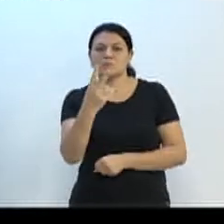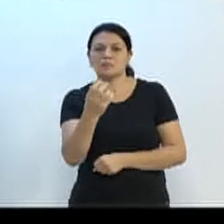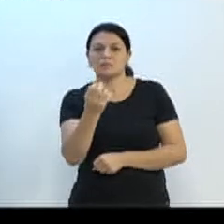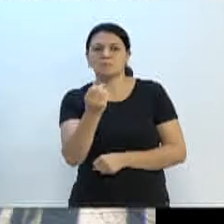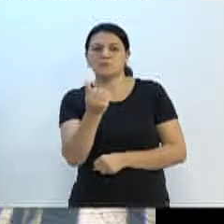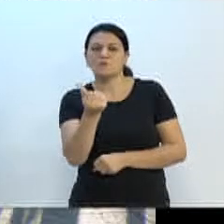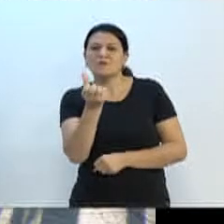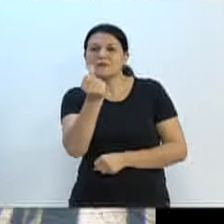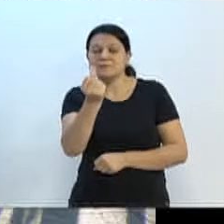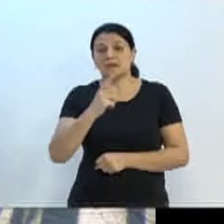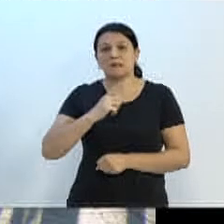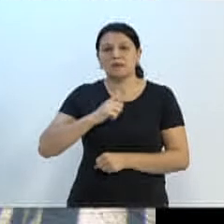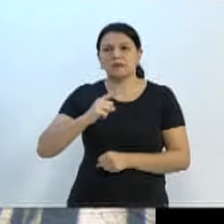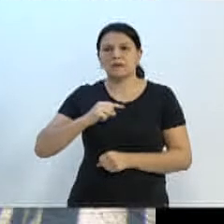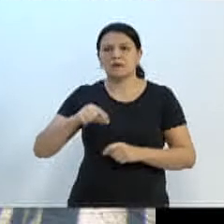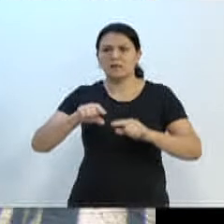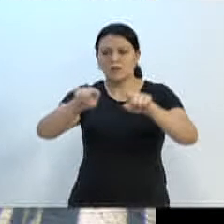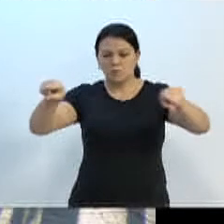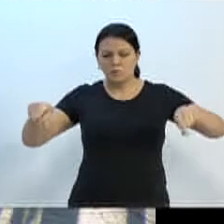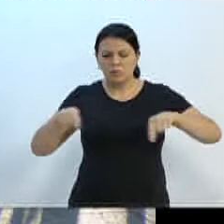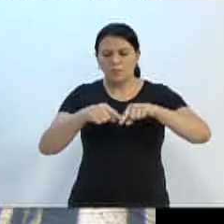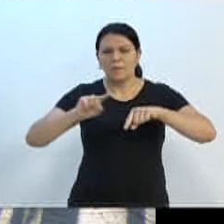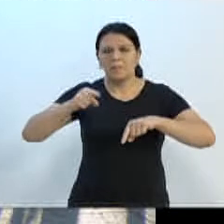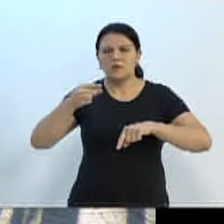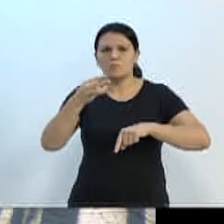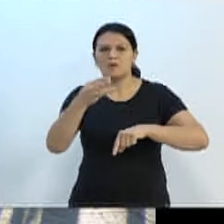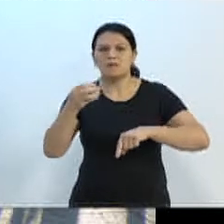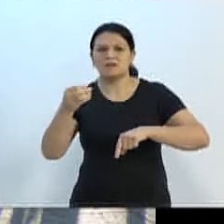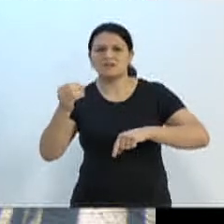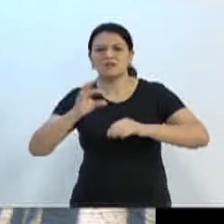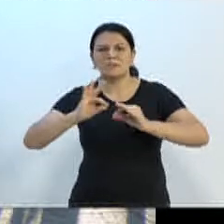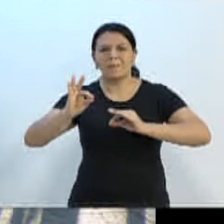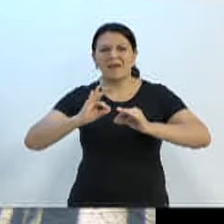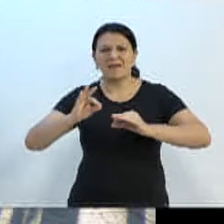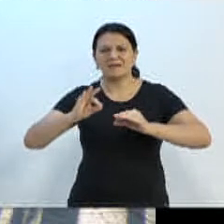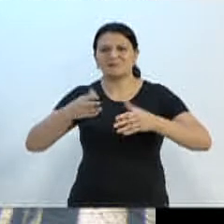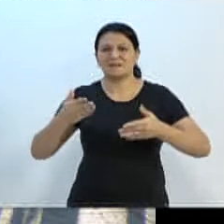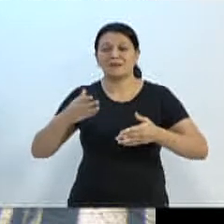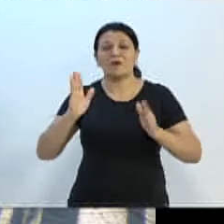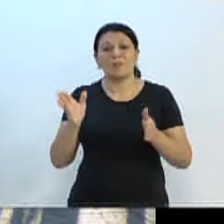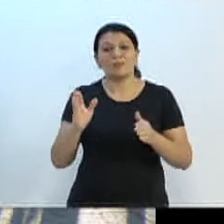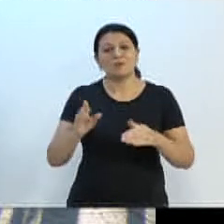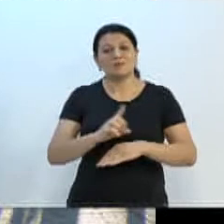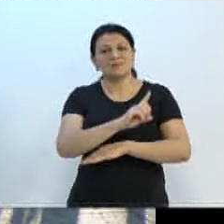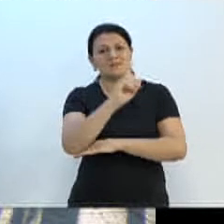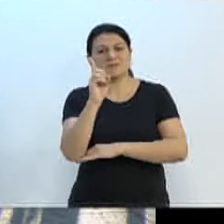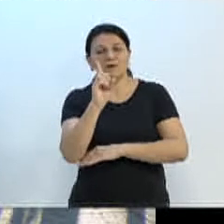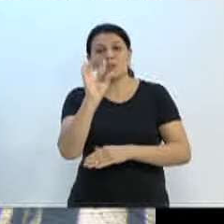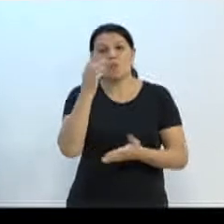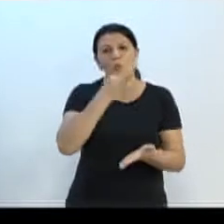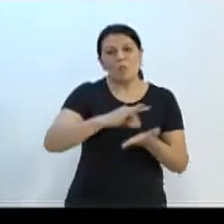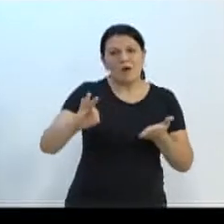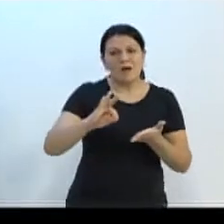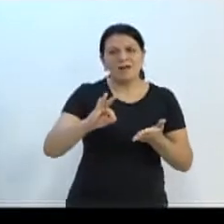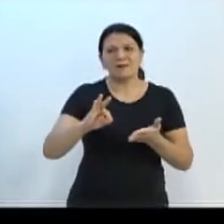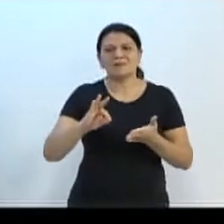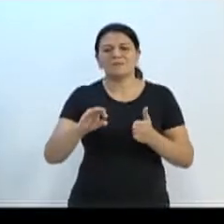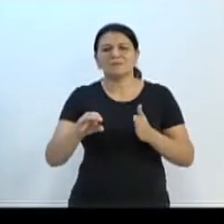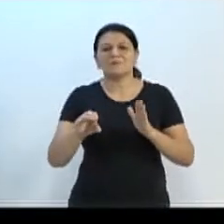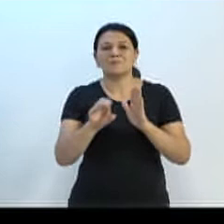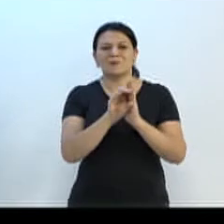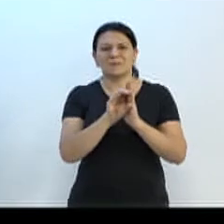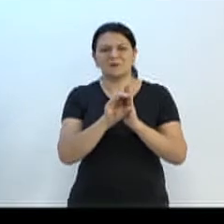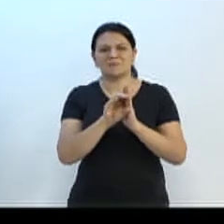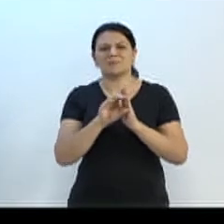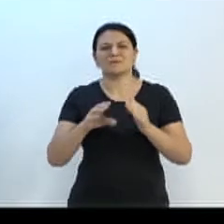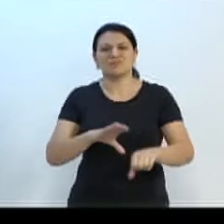de 1.300 metros quadrados, e é comemorado também nessa data o ano de assinatura do Código de Proteção, a assinatura